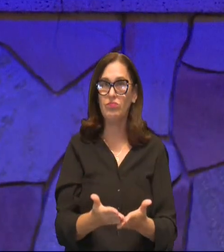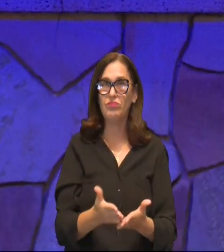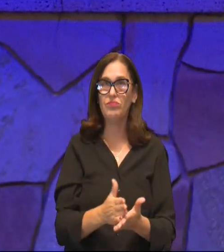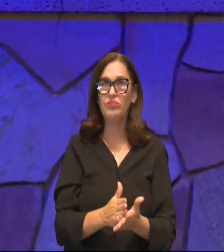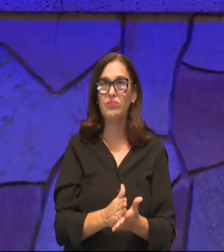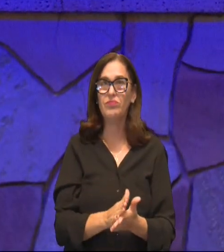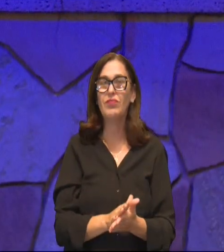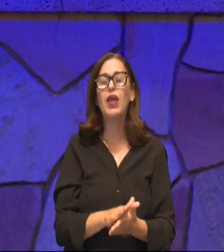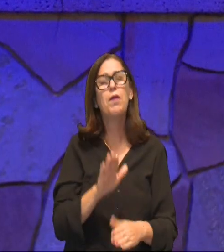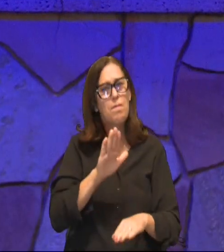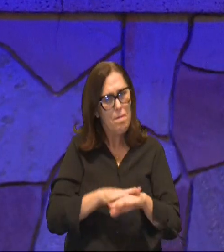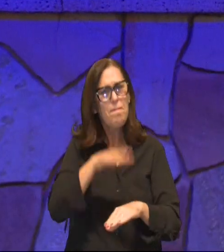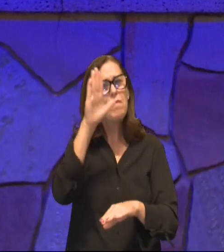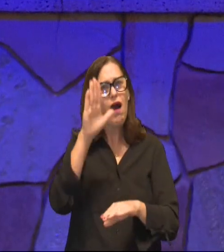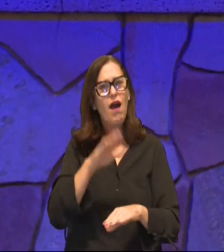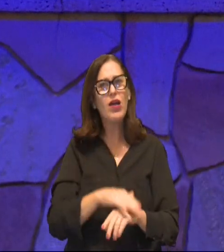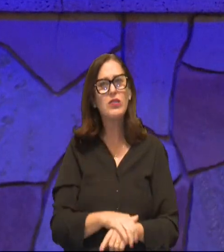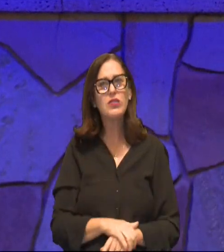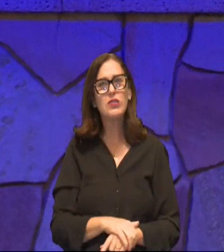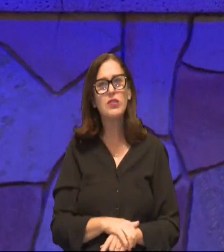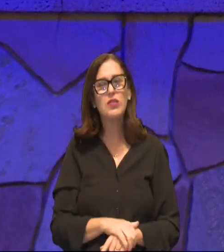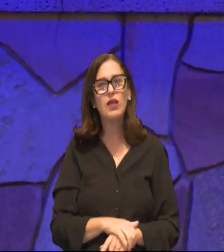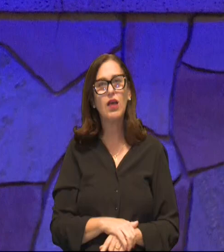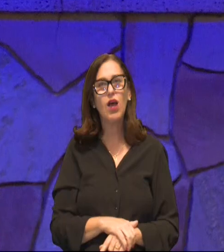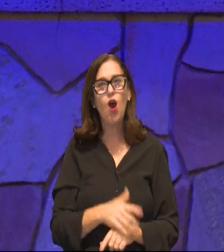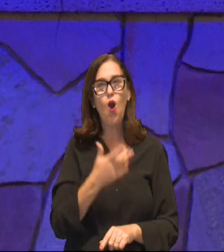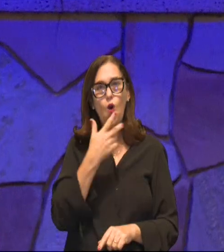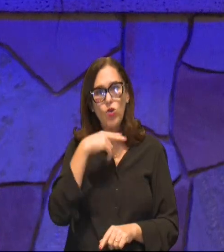ainda mais, o Senhor,